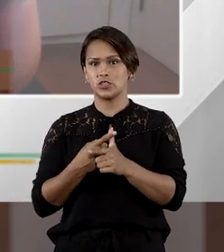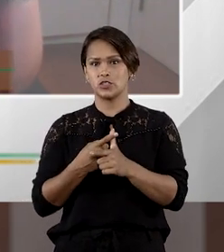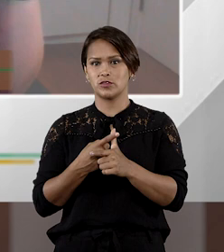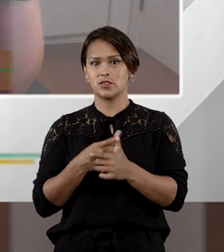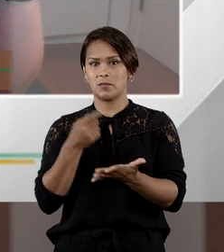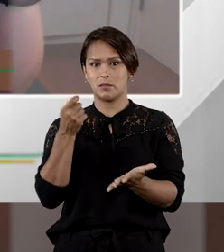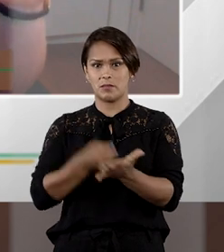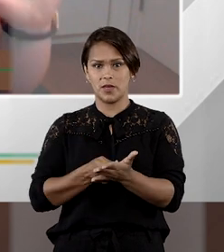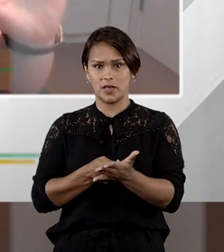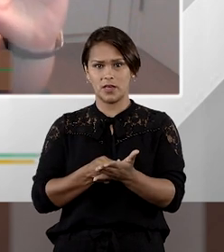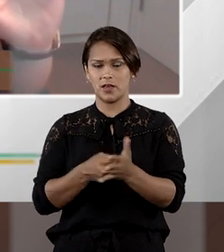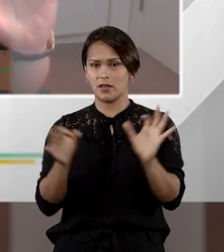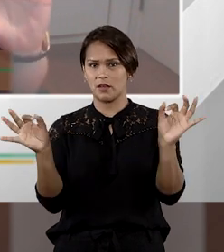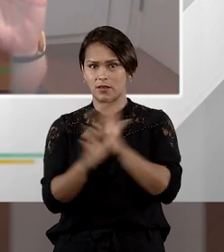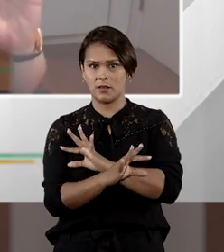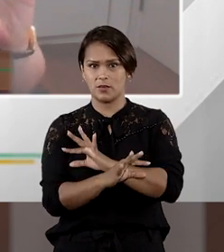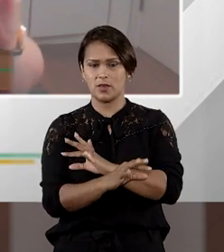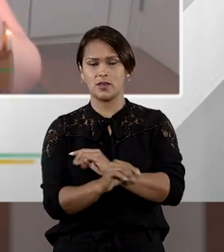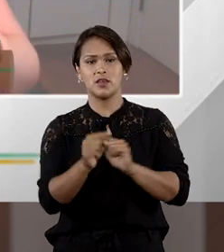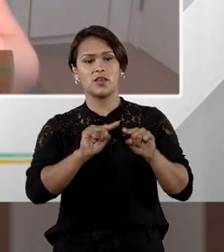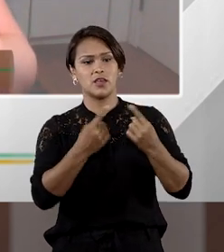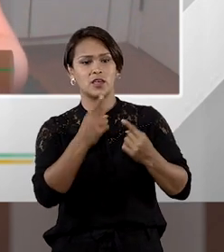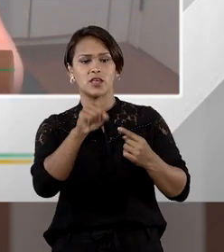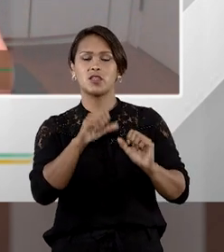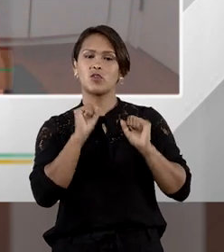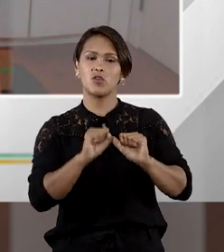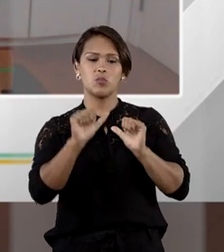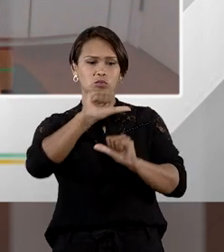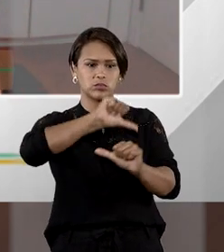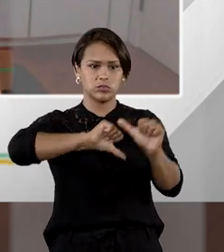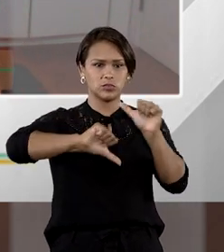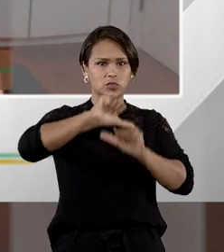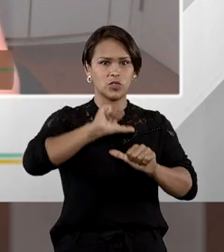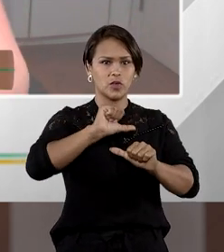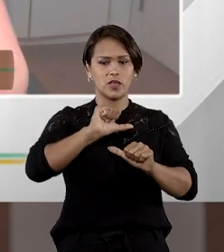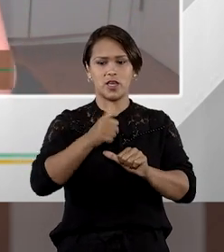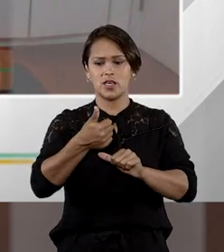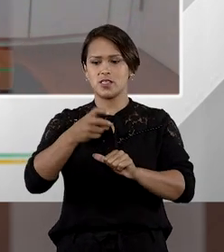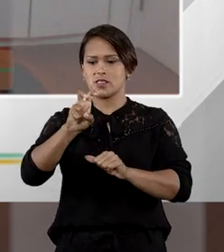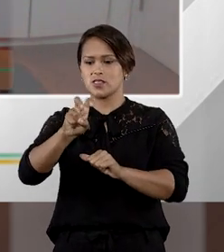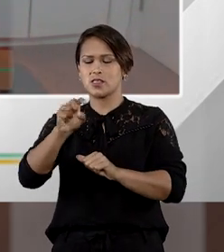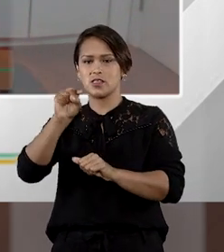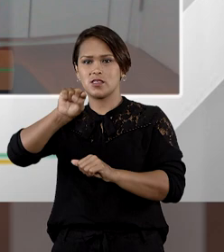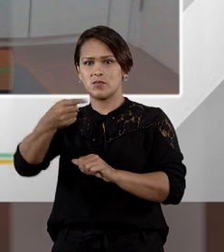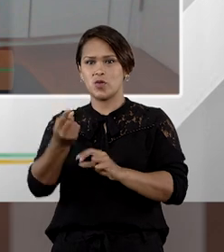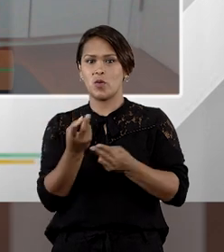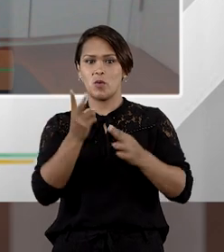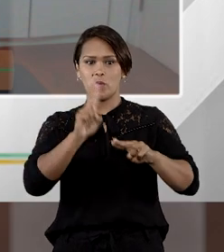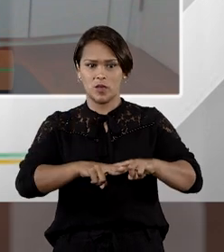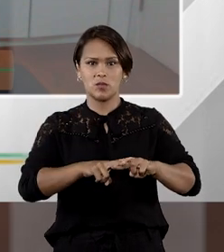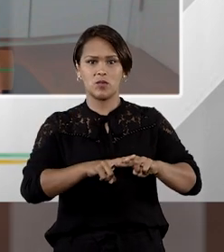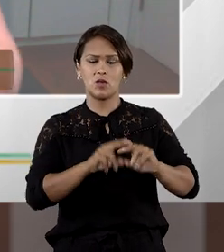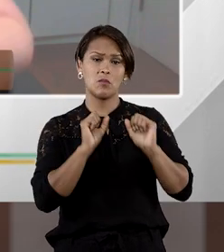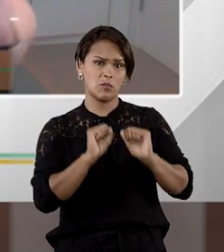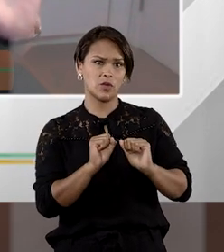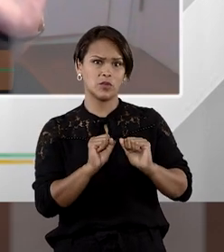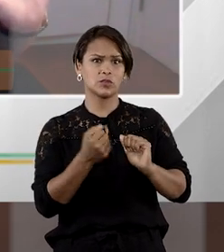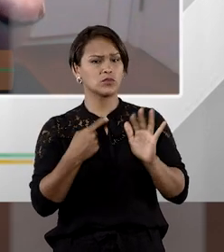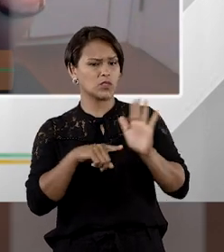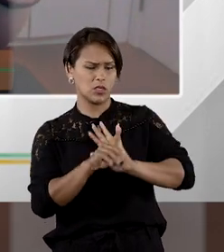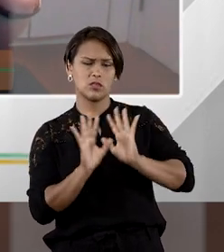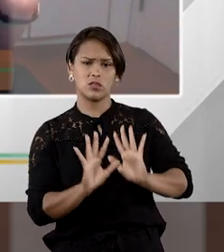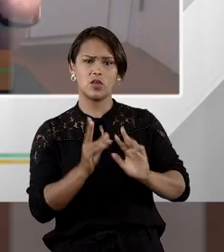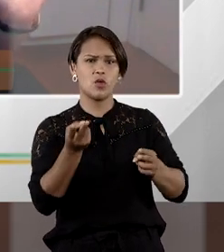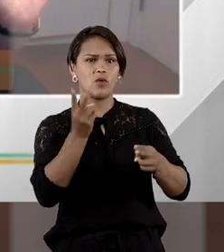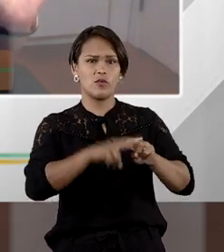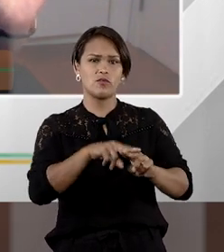fica paga, fica quitada? Então, eu posso trocar esses 15 mil pelo meu encarceramento? Eu vou preso. Se